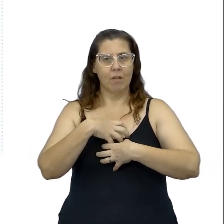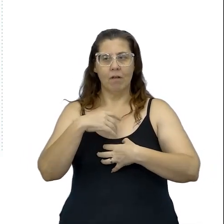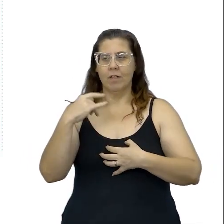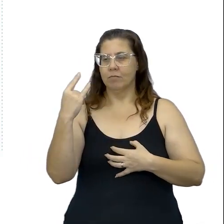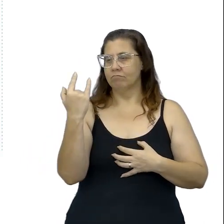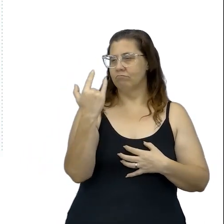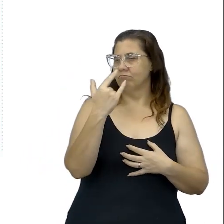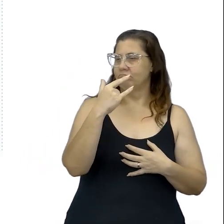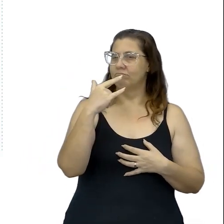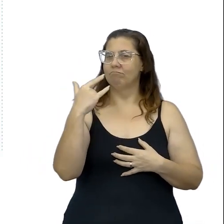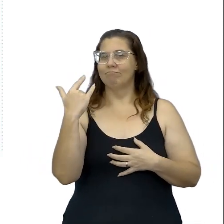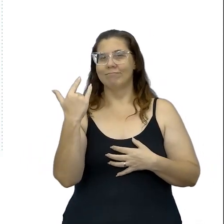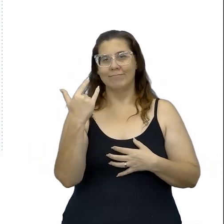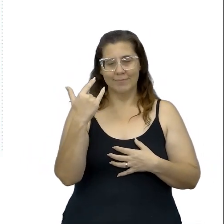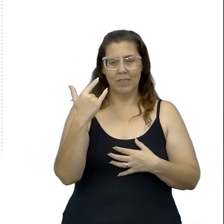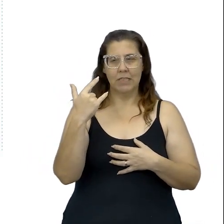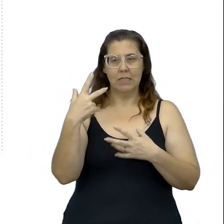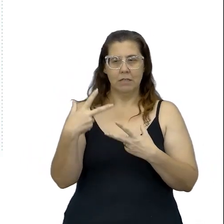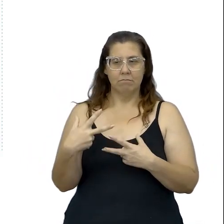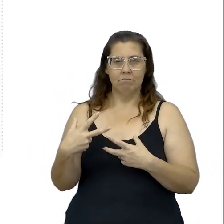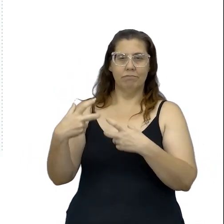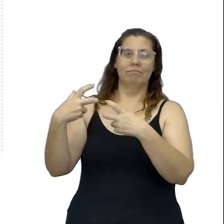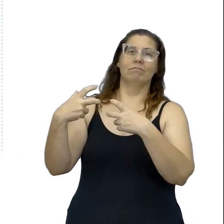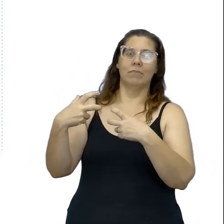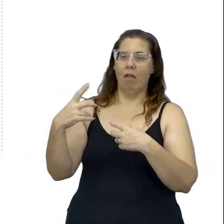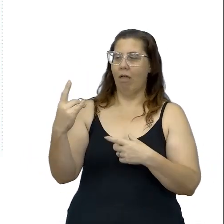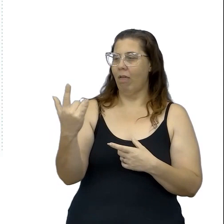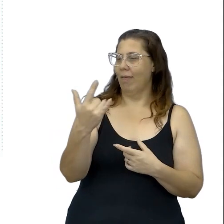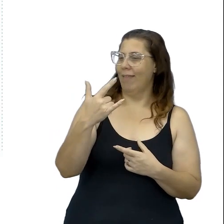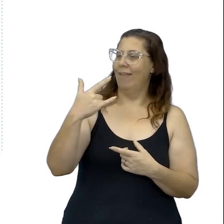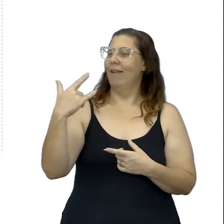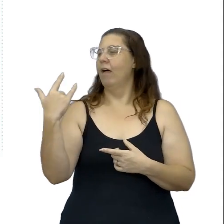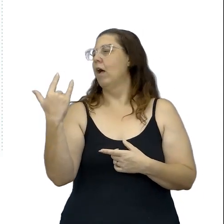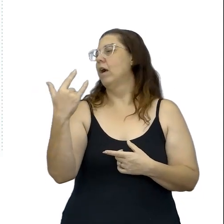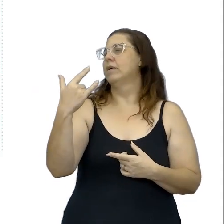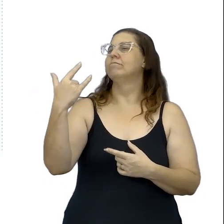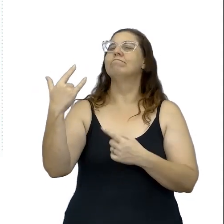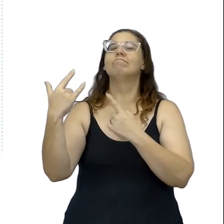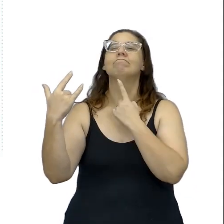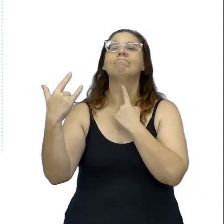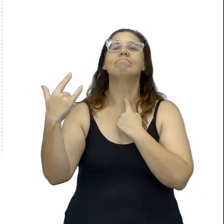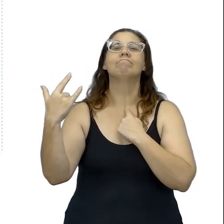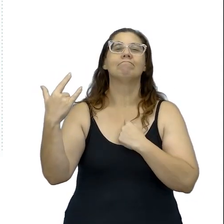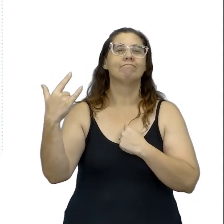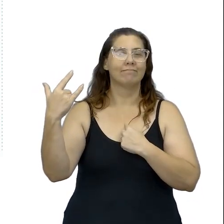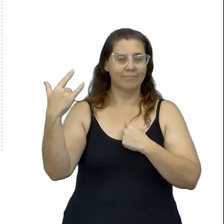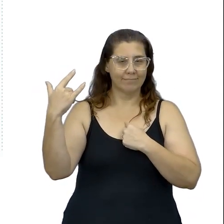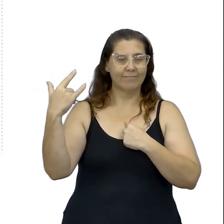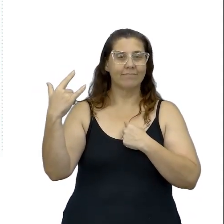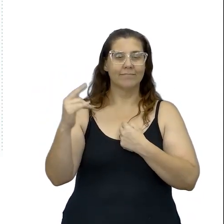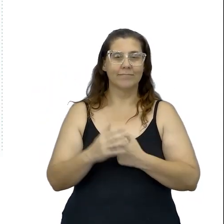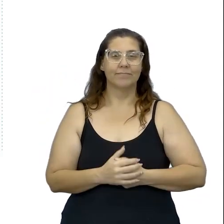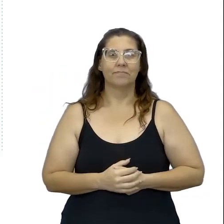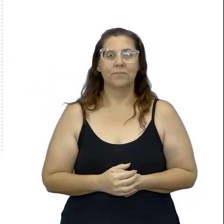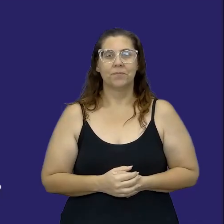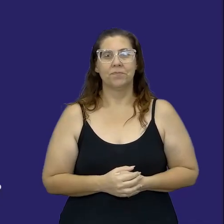sedução, em que se captura o leitor nessas malhas do desejo em seus movimentos, né.